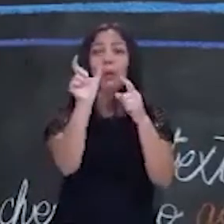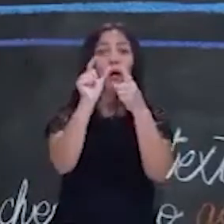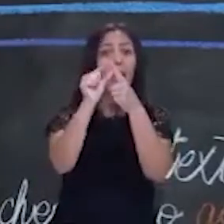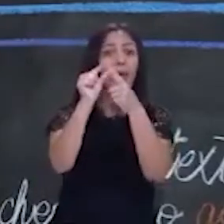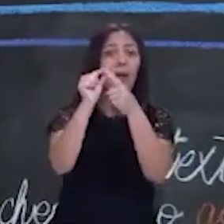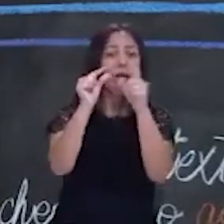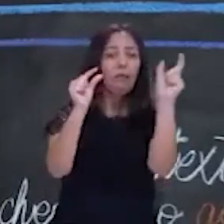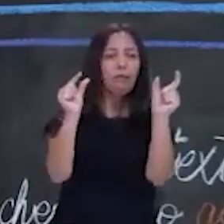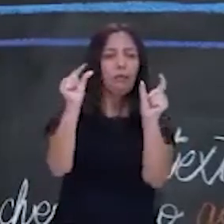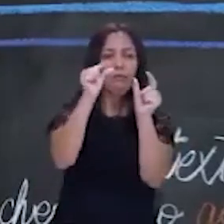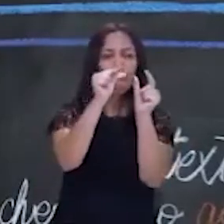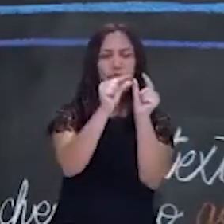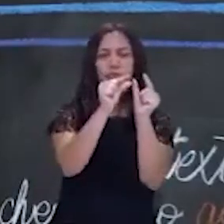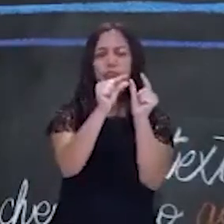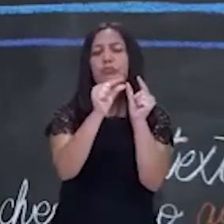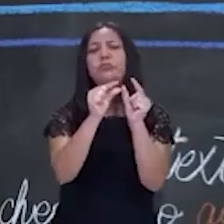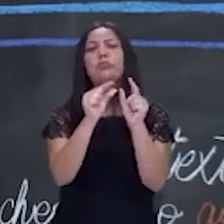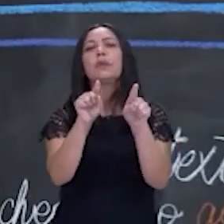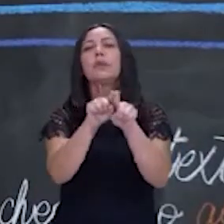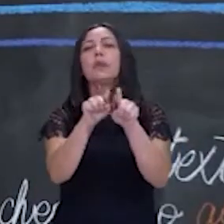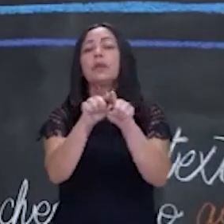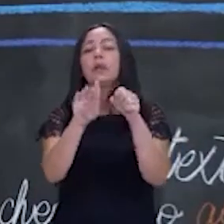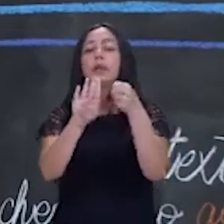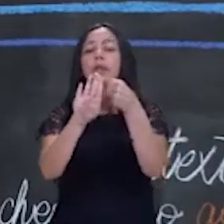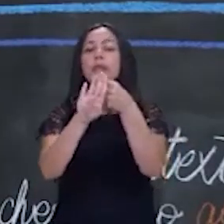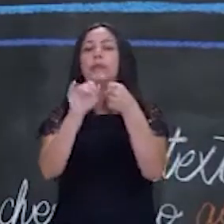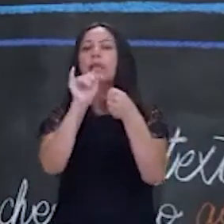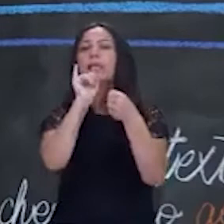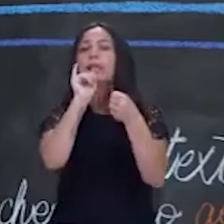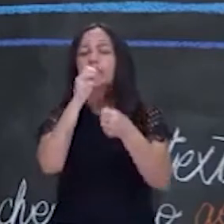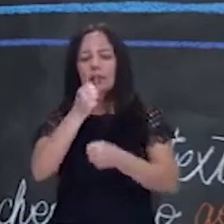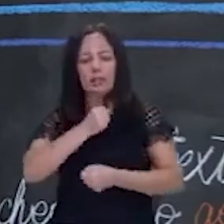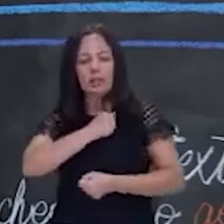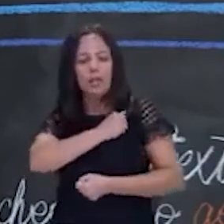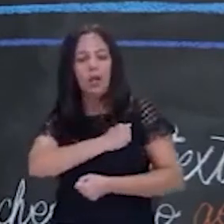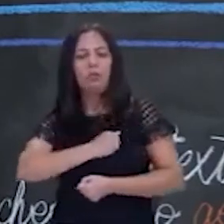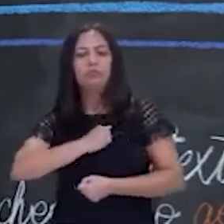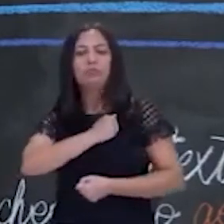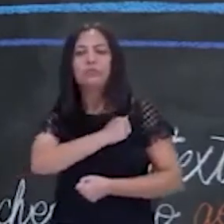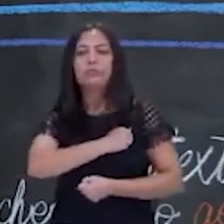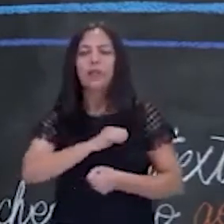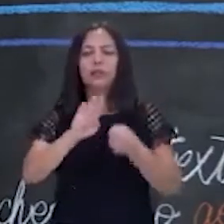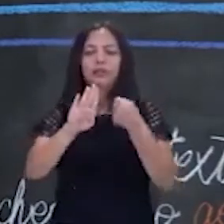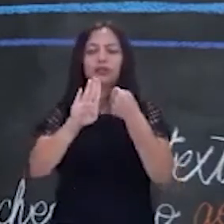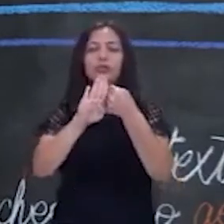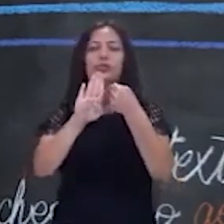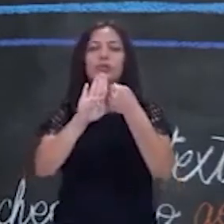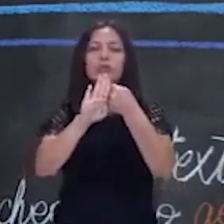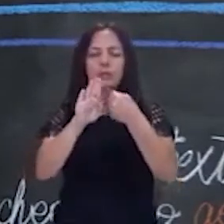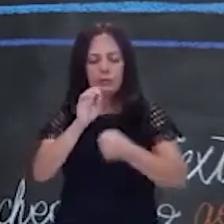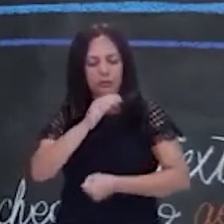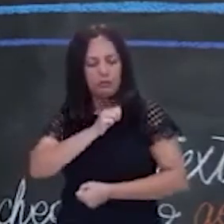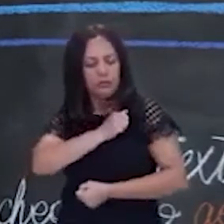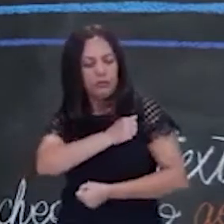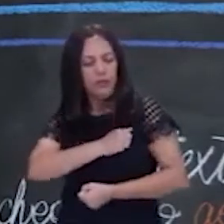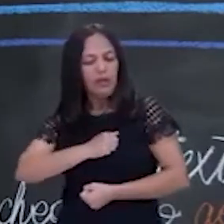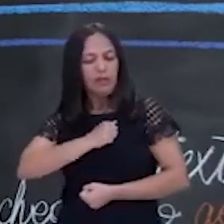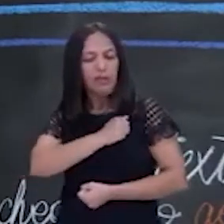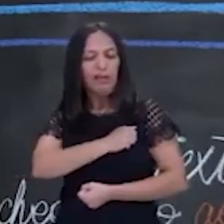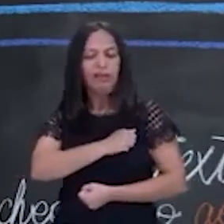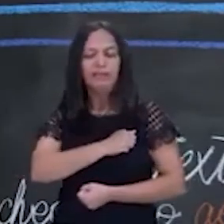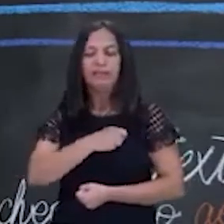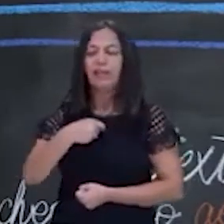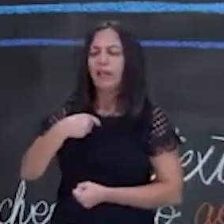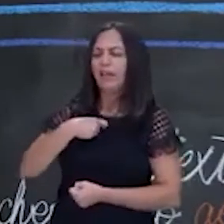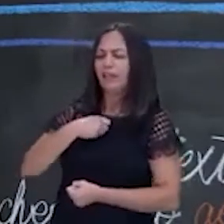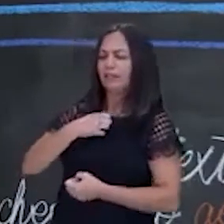substantivo saudade, né? Essa palavra tão brasileira, essa palavra tão própria da nossa língua, para eu sentir saudade, eu tenho que ter saudade de alguém. Existe uma relação